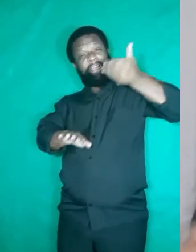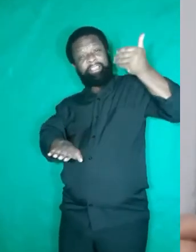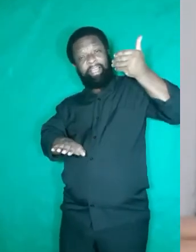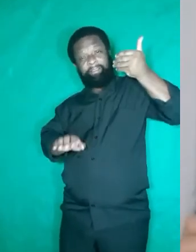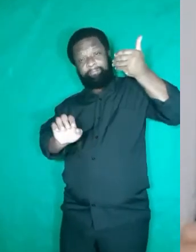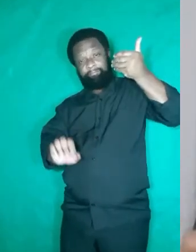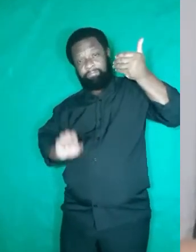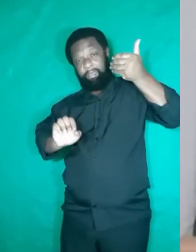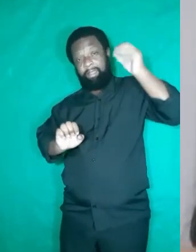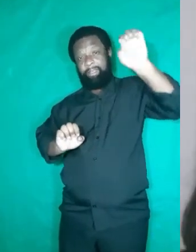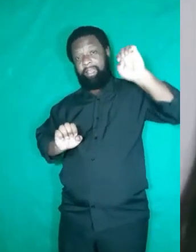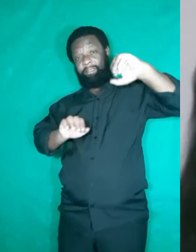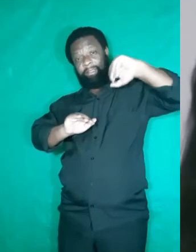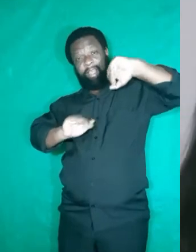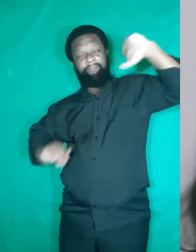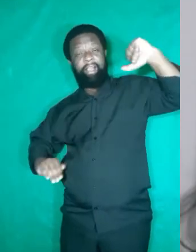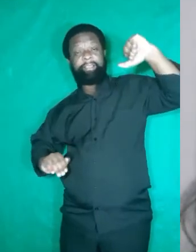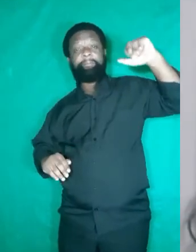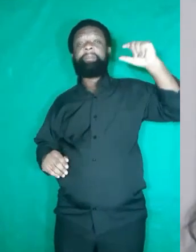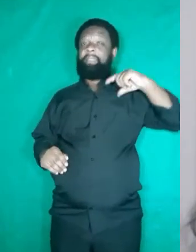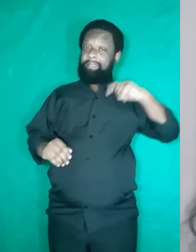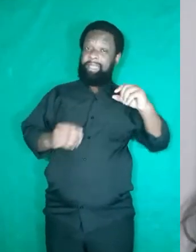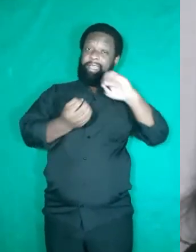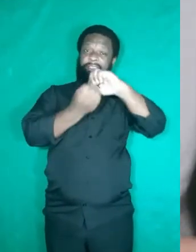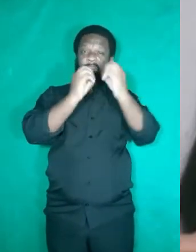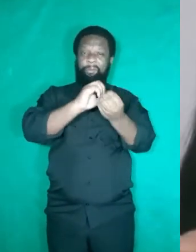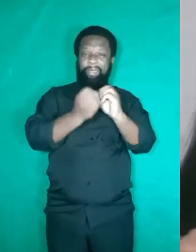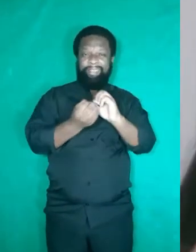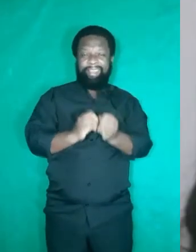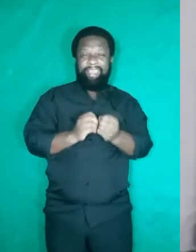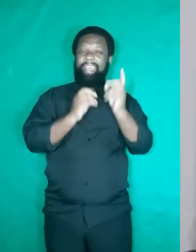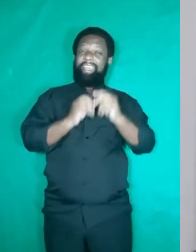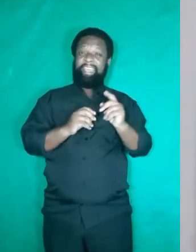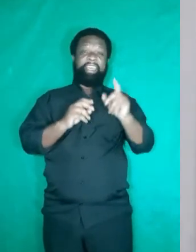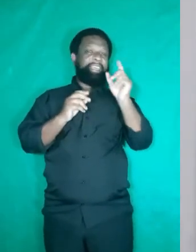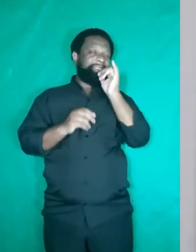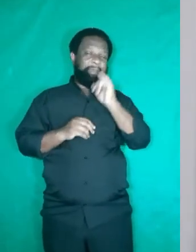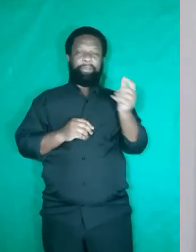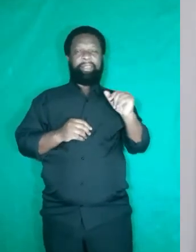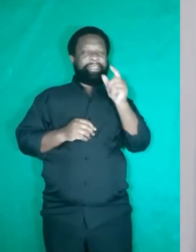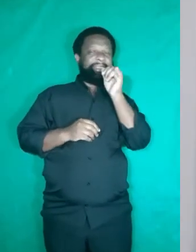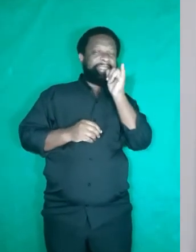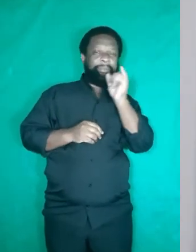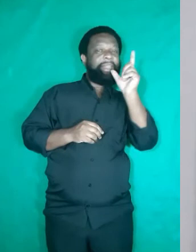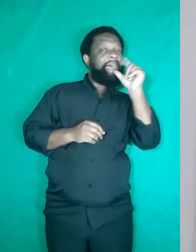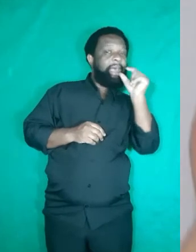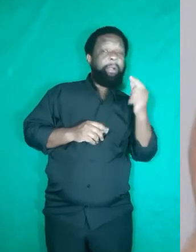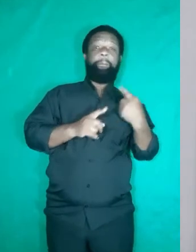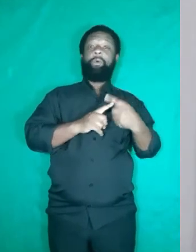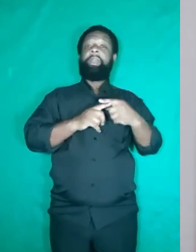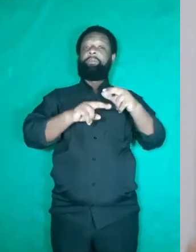ela tem essa geometria diferenciada, igual a água tem, por conta do par de elétrons que